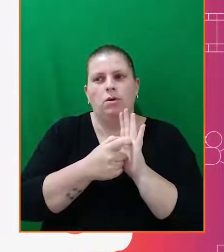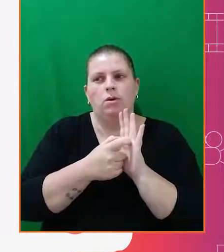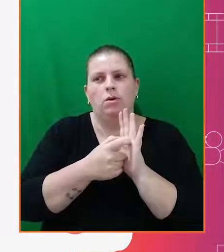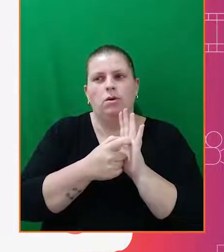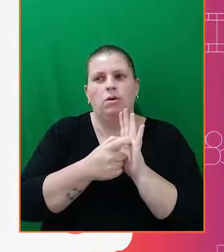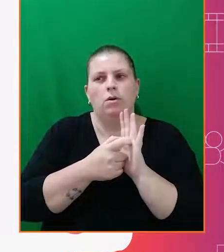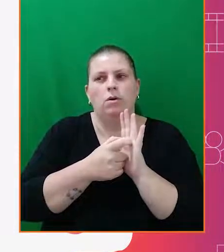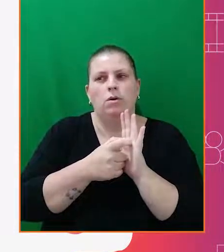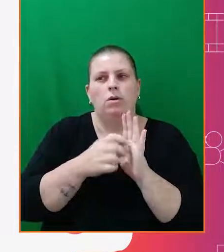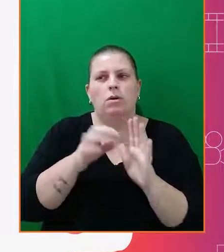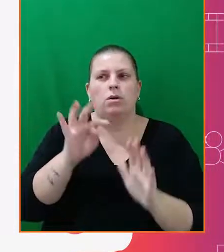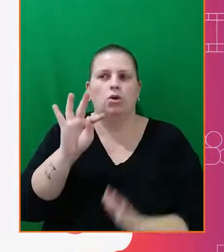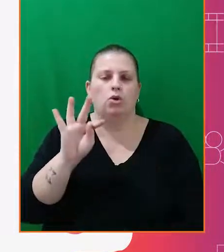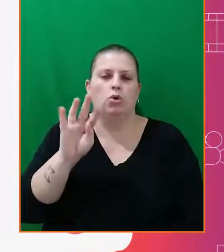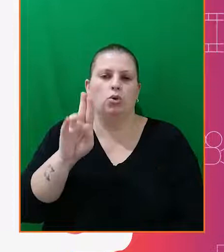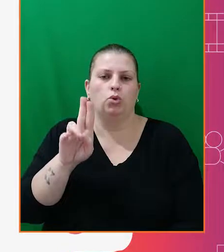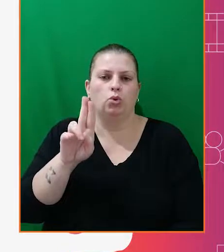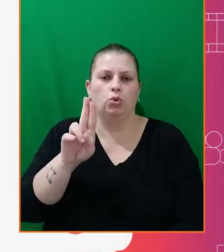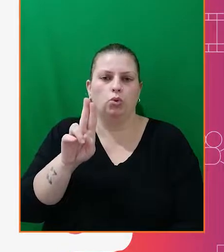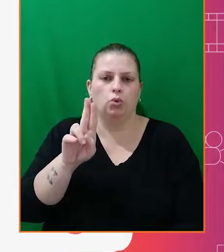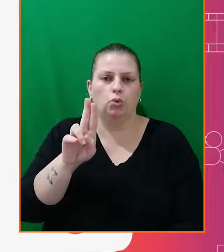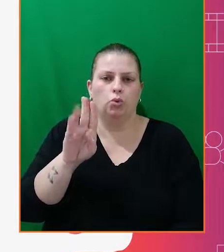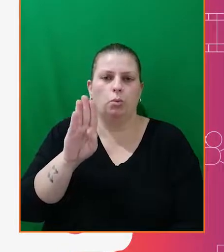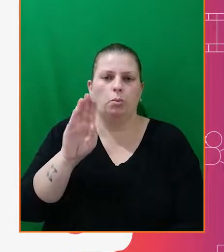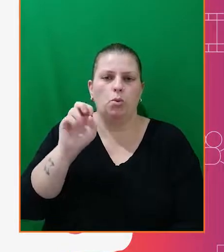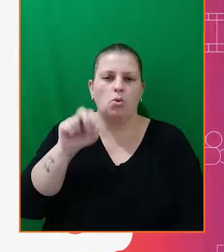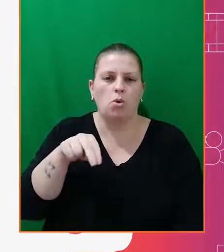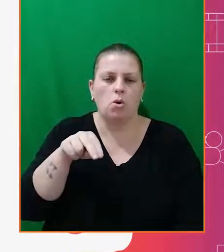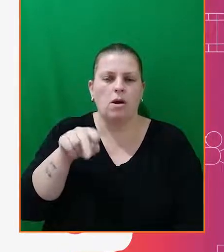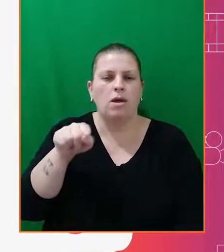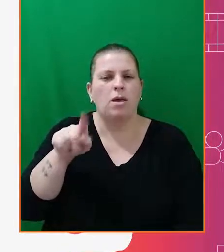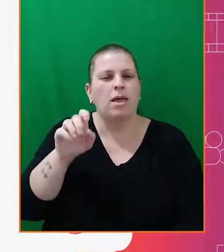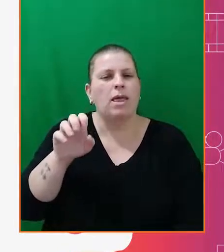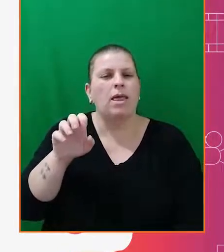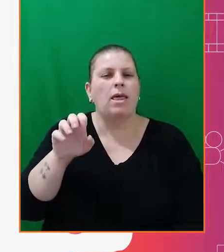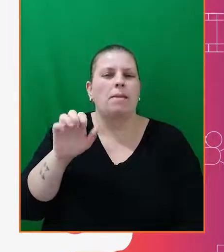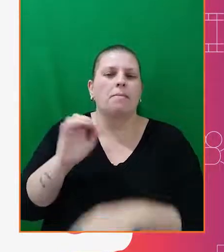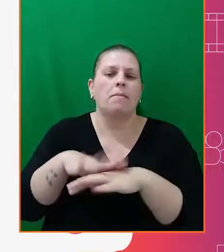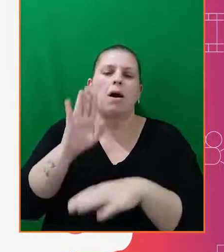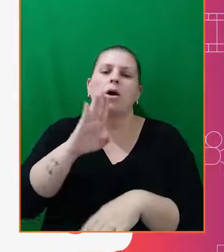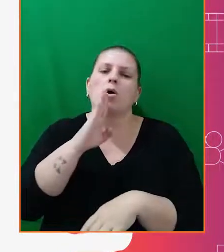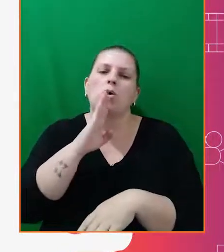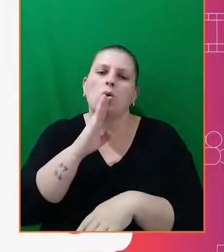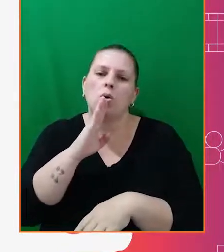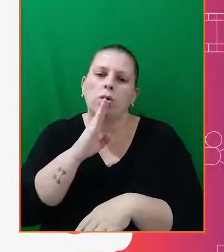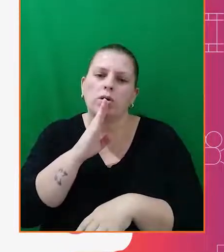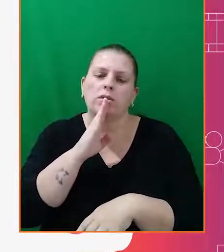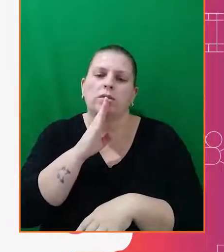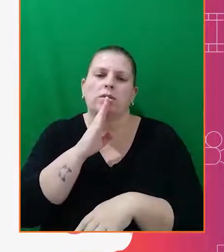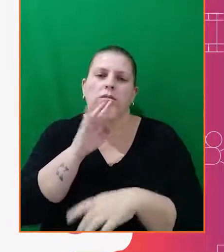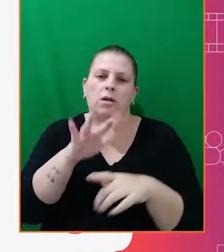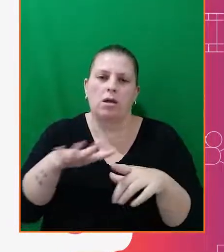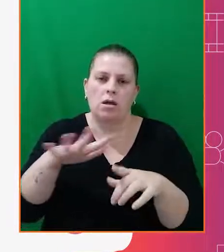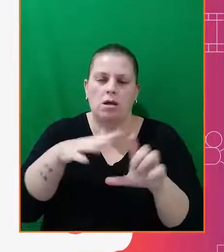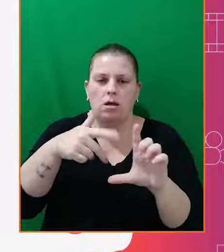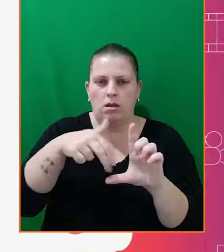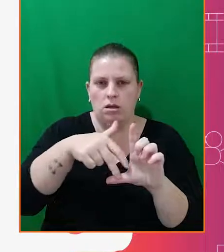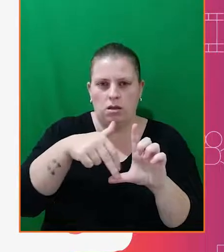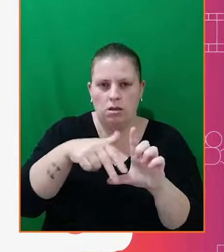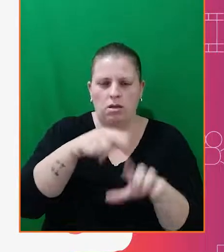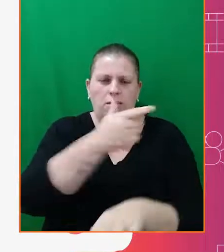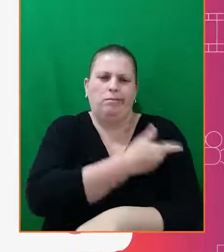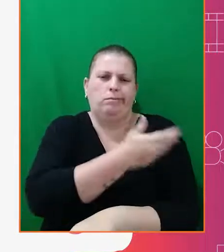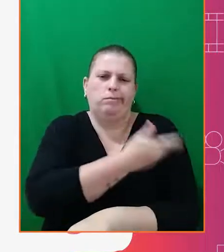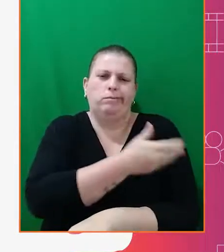mais antigos no mundo da animação digital. Para quem trabalha com animação, ele já é mais conhecido. E ele tem